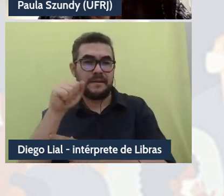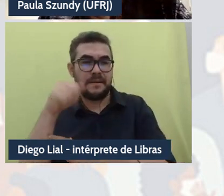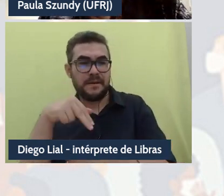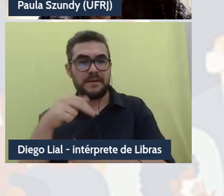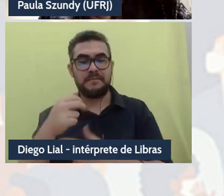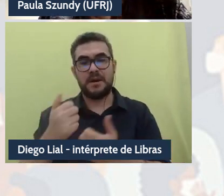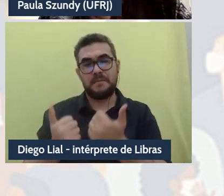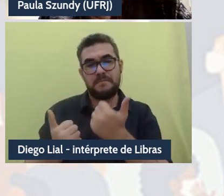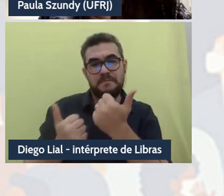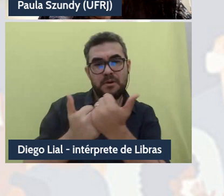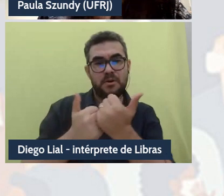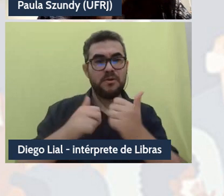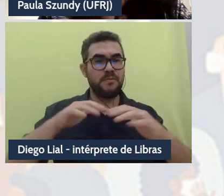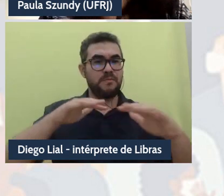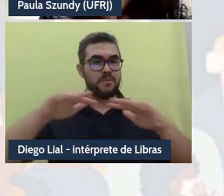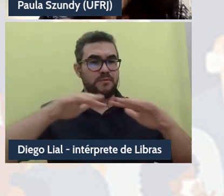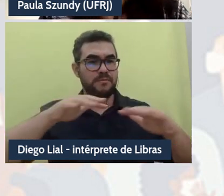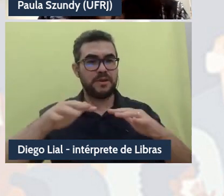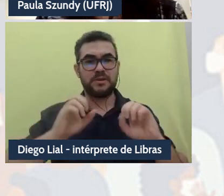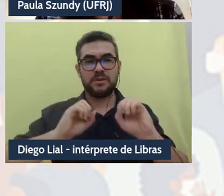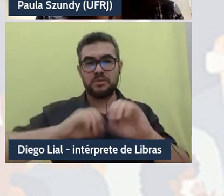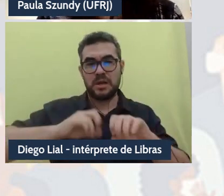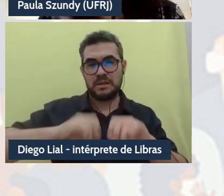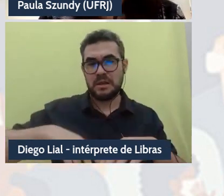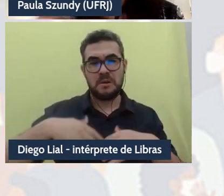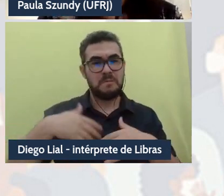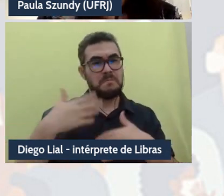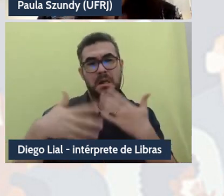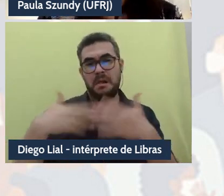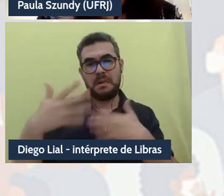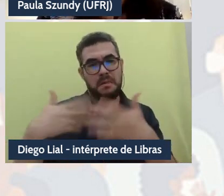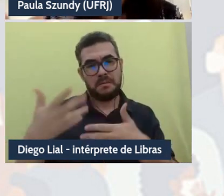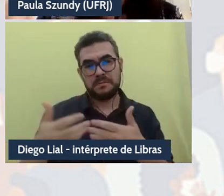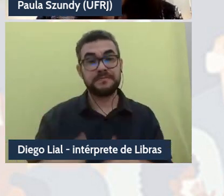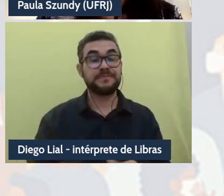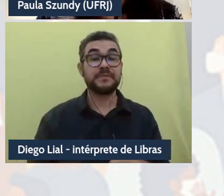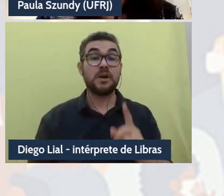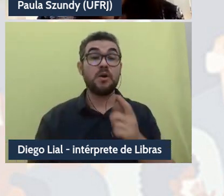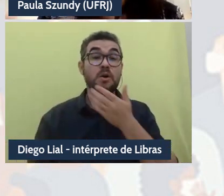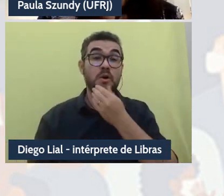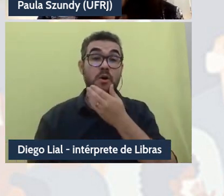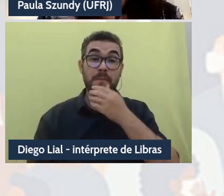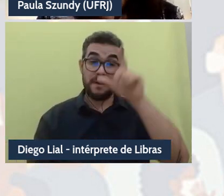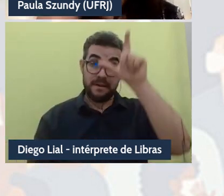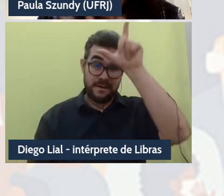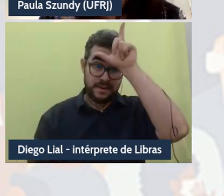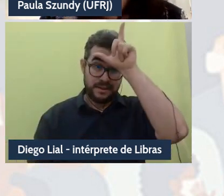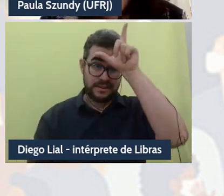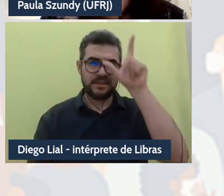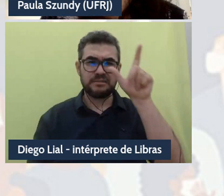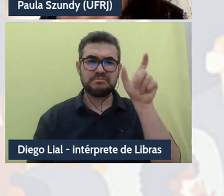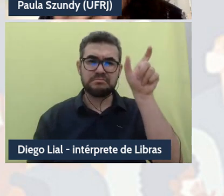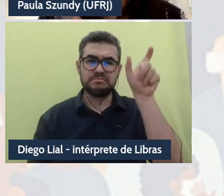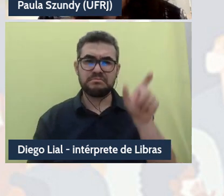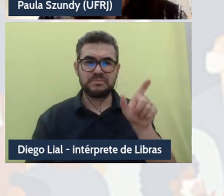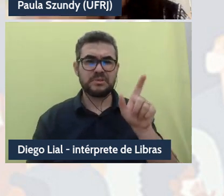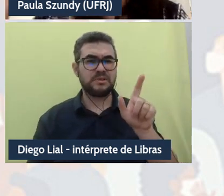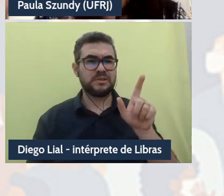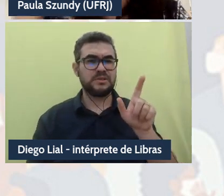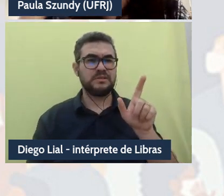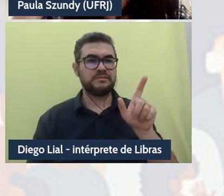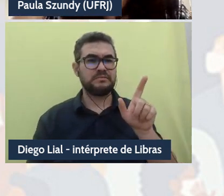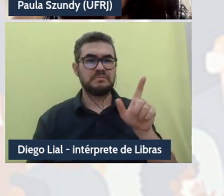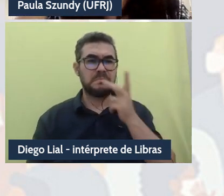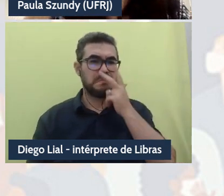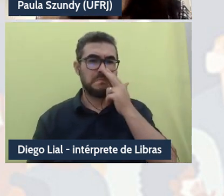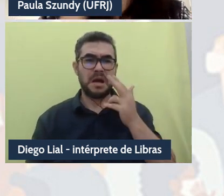Fundação George Lehman, eu li recentemente, parece que ele não é mais o homem mais rico do Brasil, ele é o segundo, né?